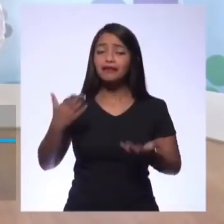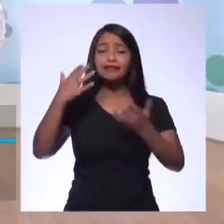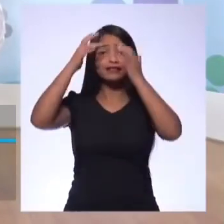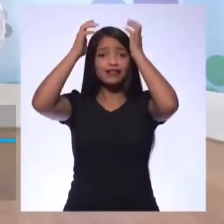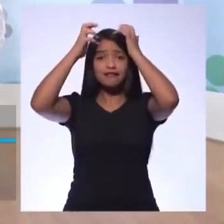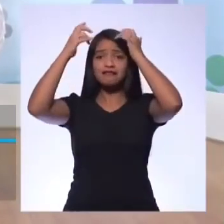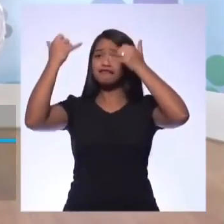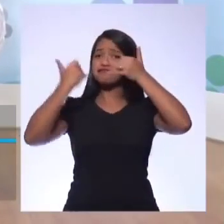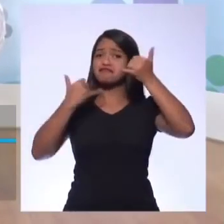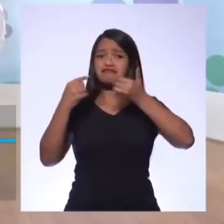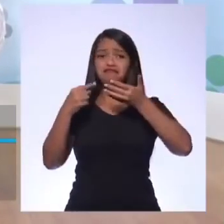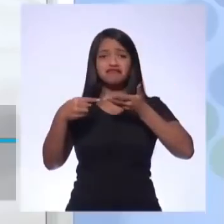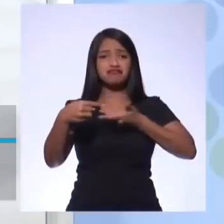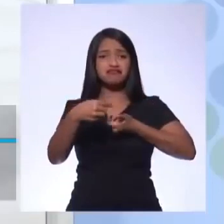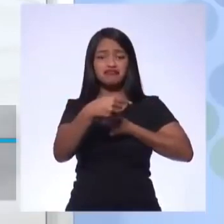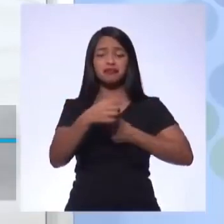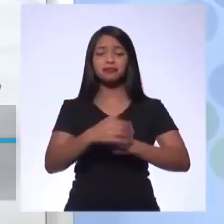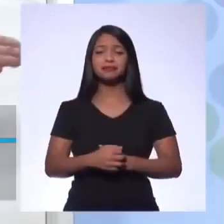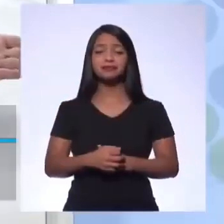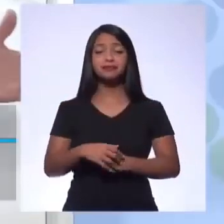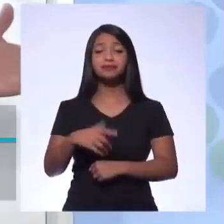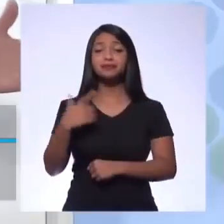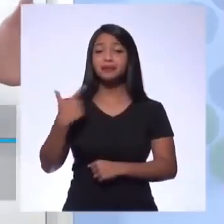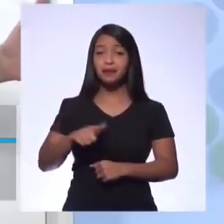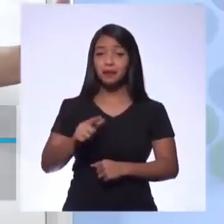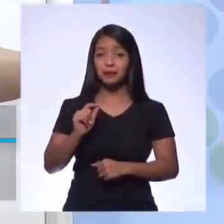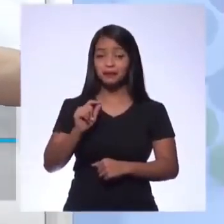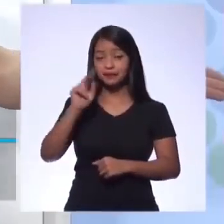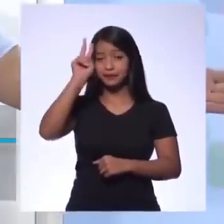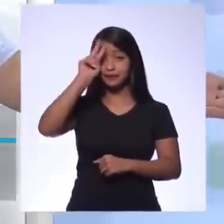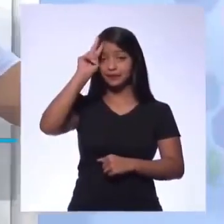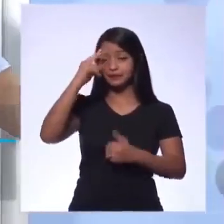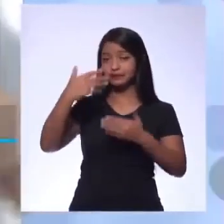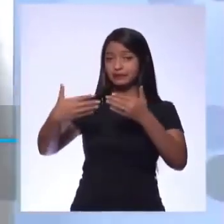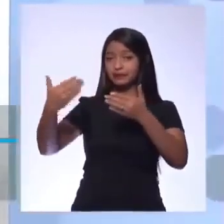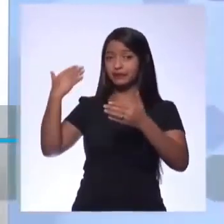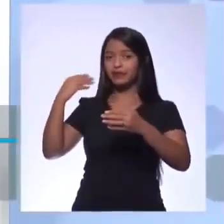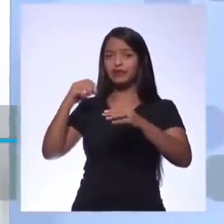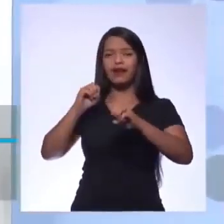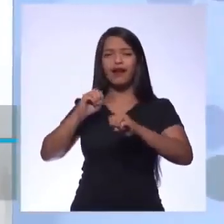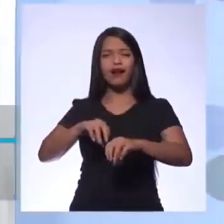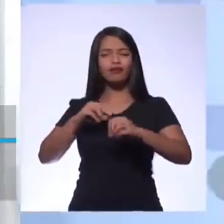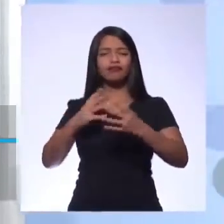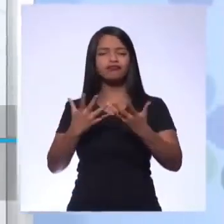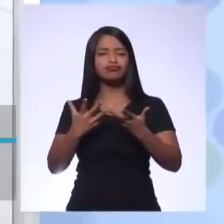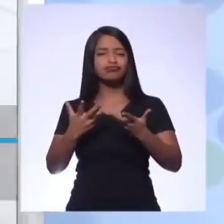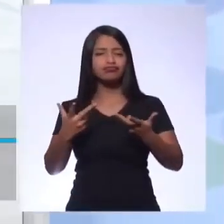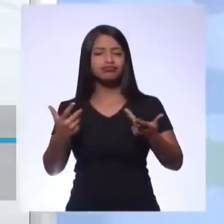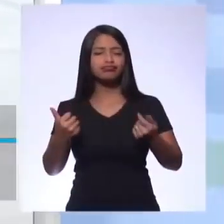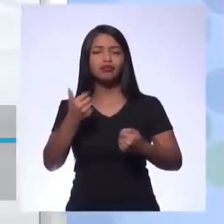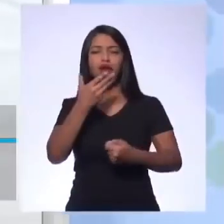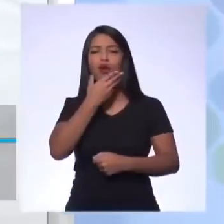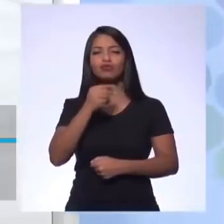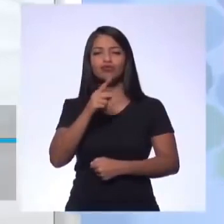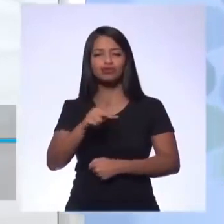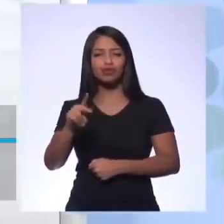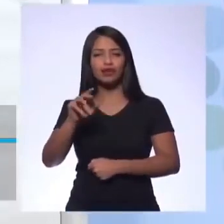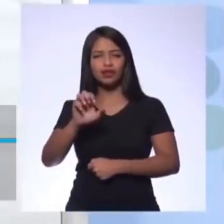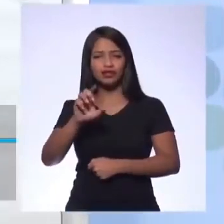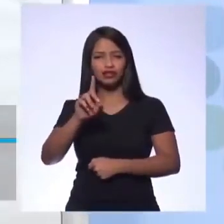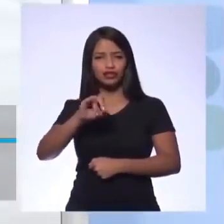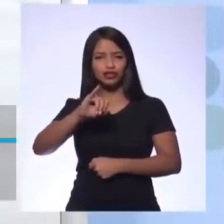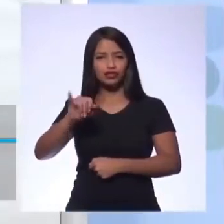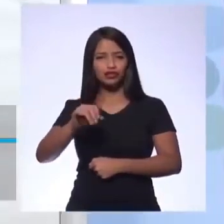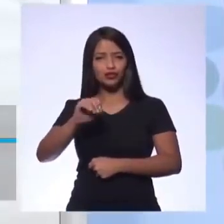tudo. Avisa o que também? Lembra que foi até uma aula fantástica aqui do professor Joel, se ele quiser comentar, fica à vontade, que